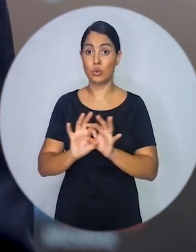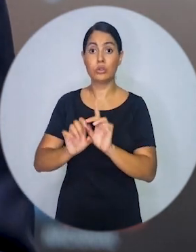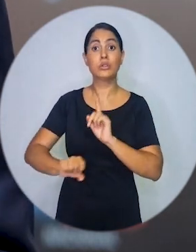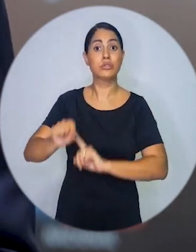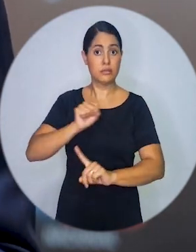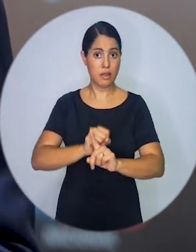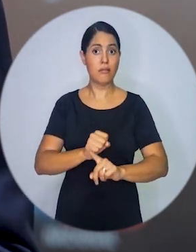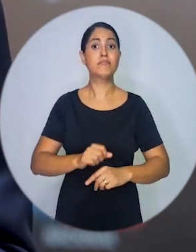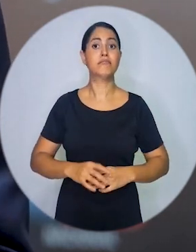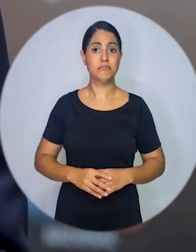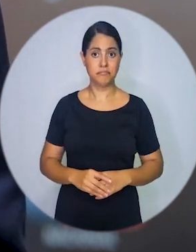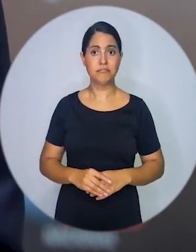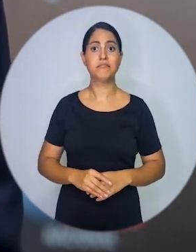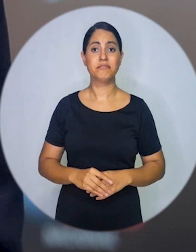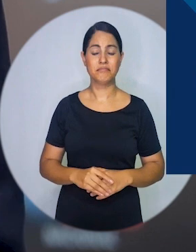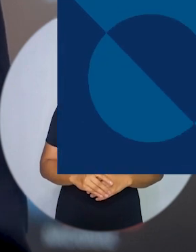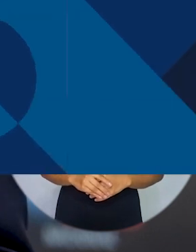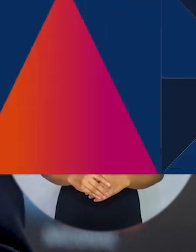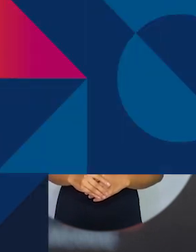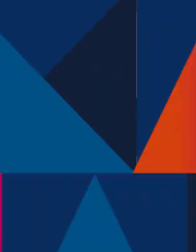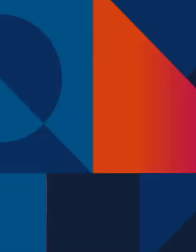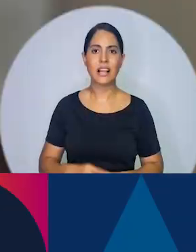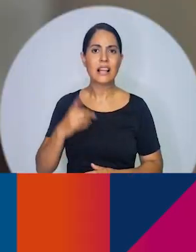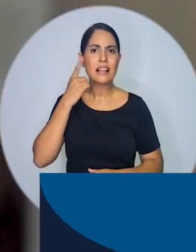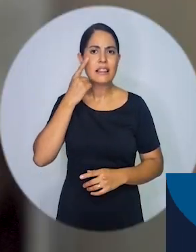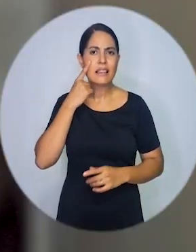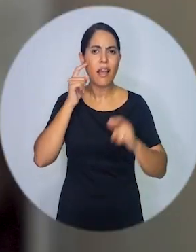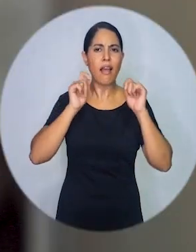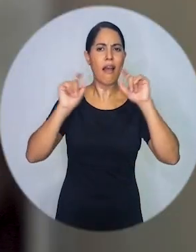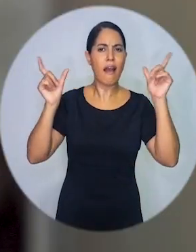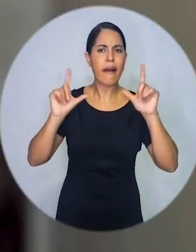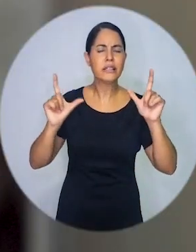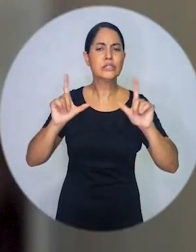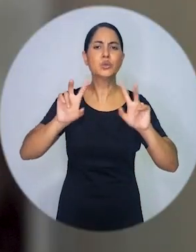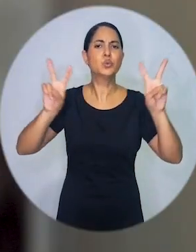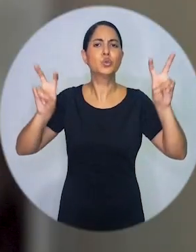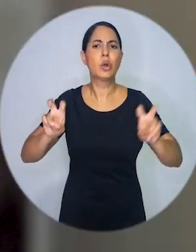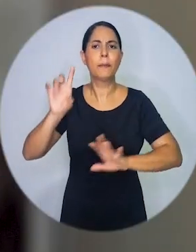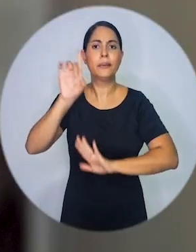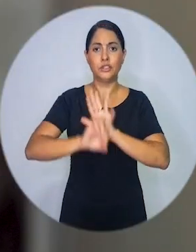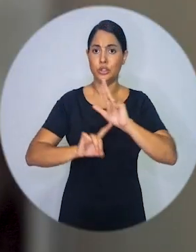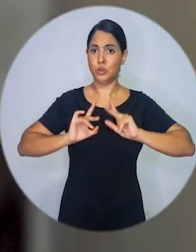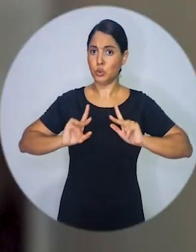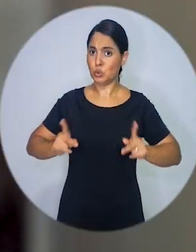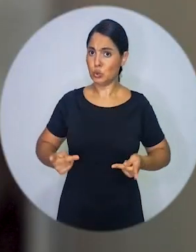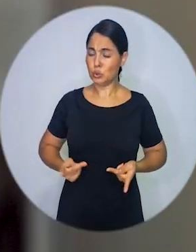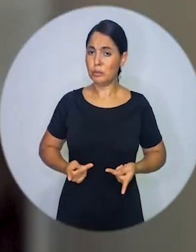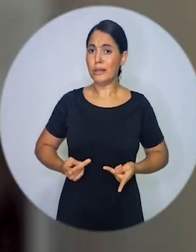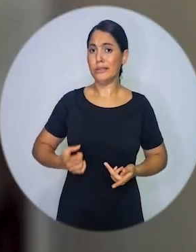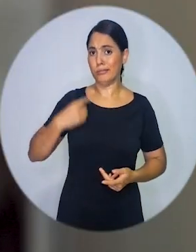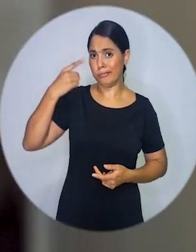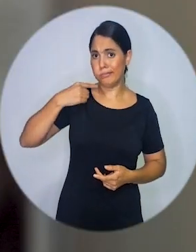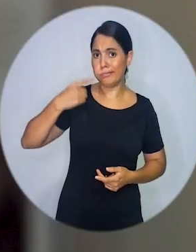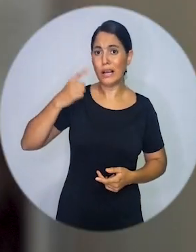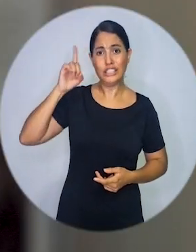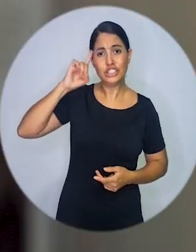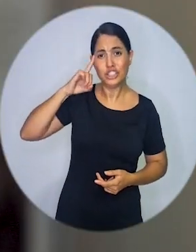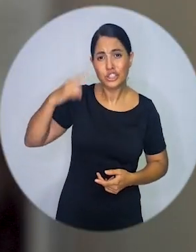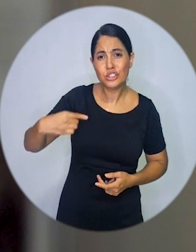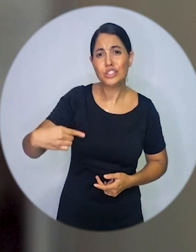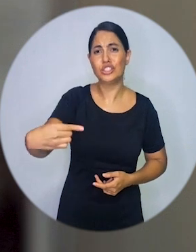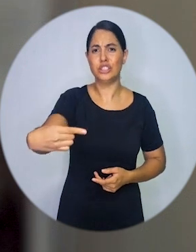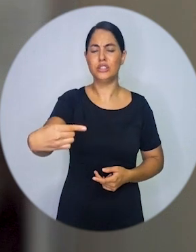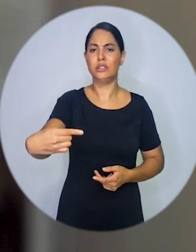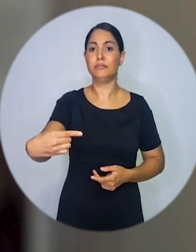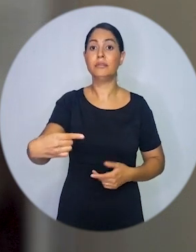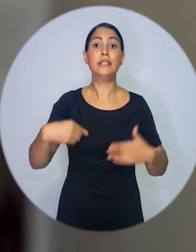do advogado na sociedade. Em constante atenção às questões que envolvem direitos humanos e a influência no dia a